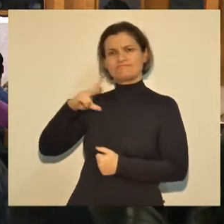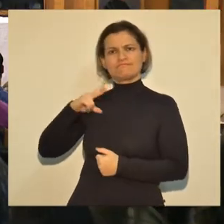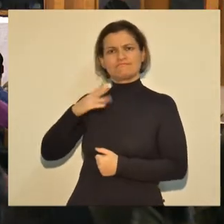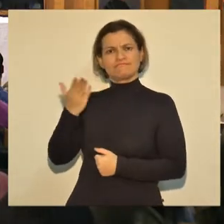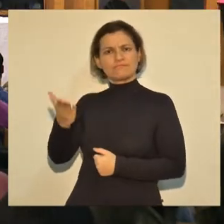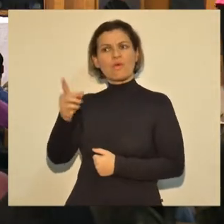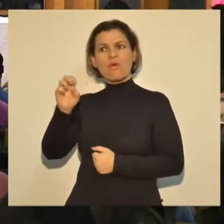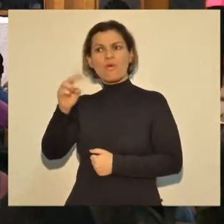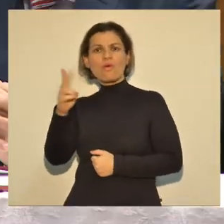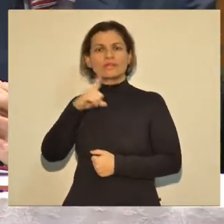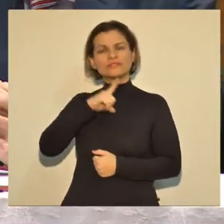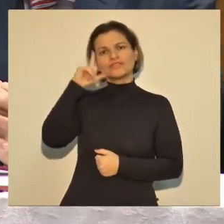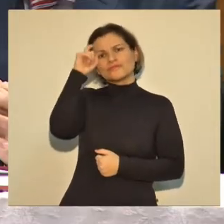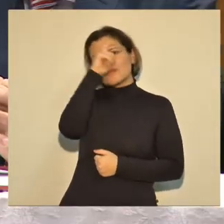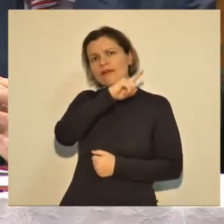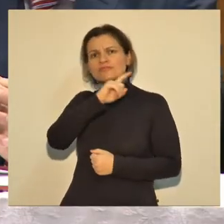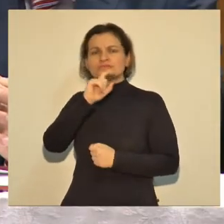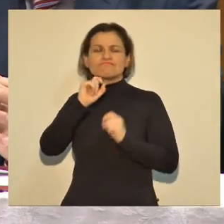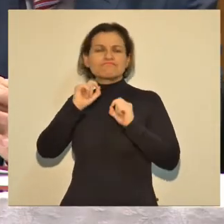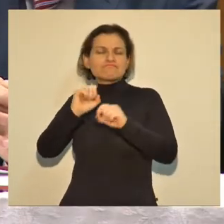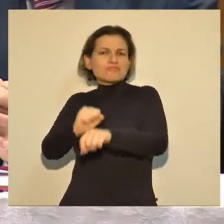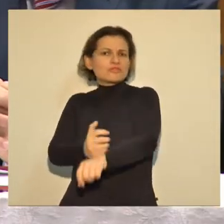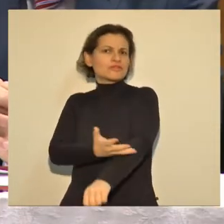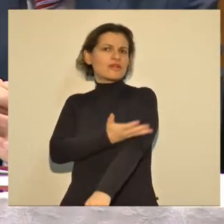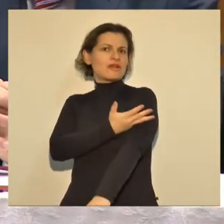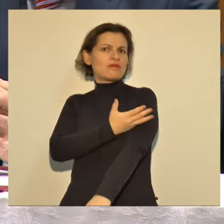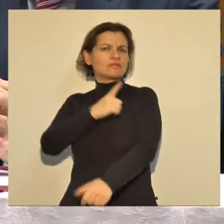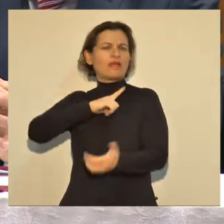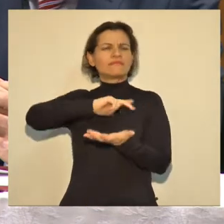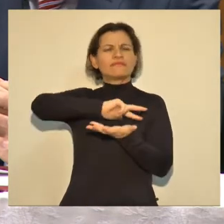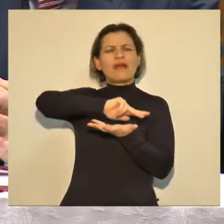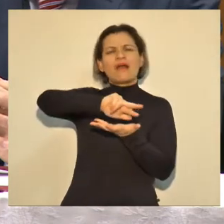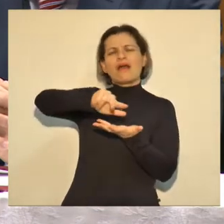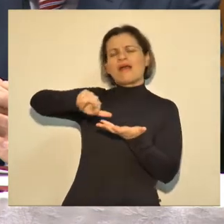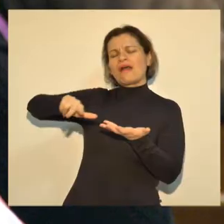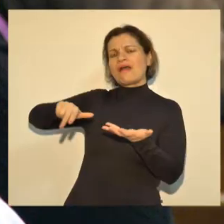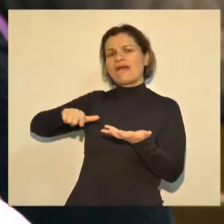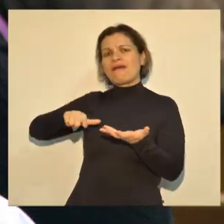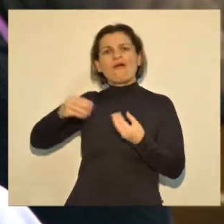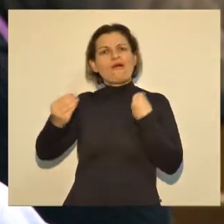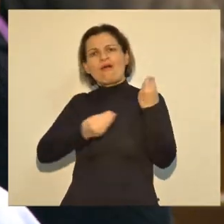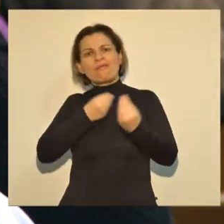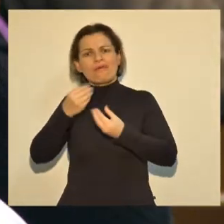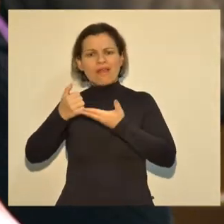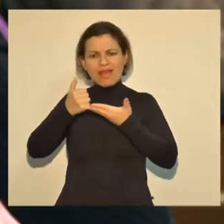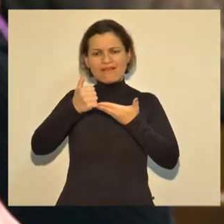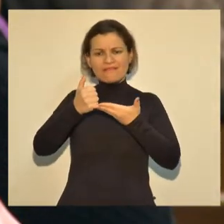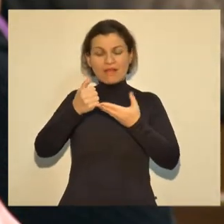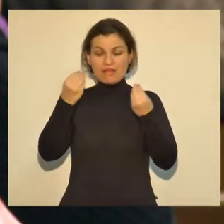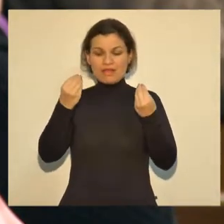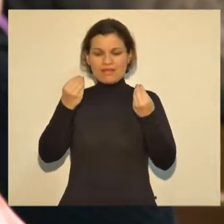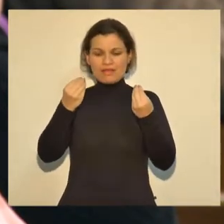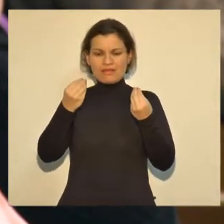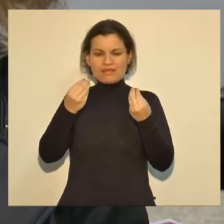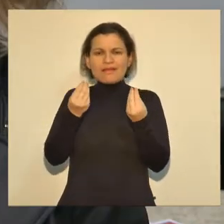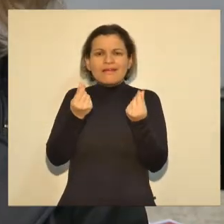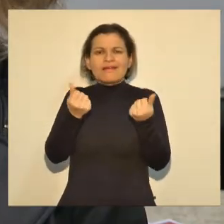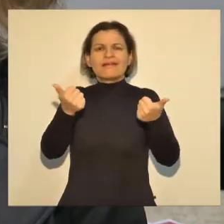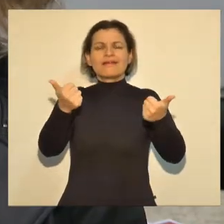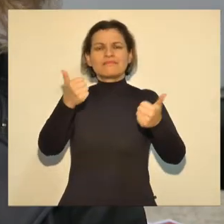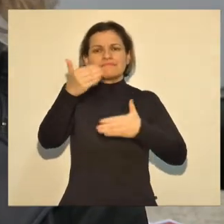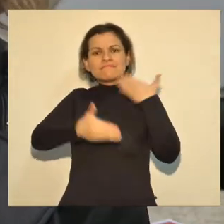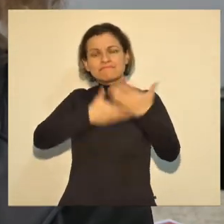a ver com a dificuldade que ele possa vir a ter emocional. Como a diversidade, ela leva a uma qualificação do processo